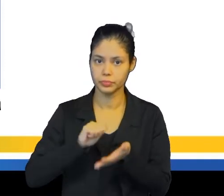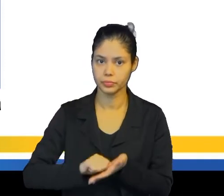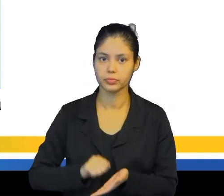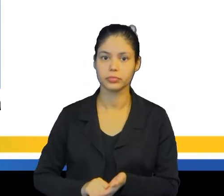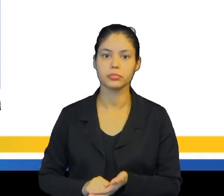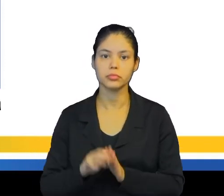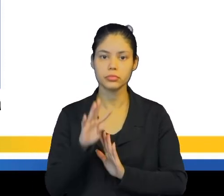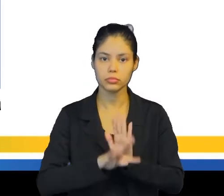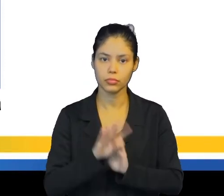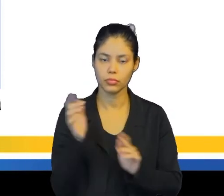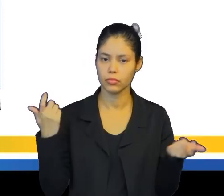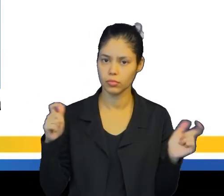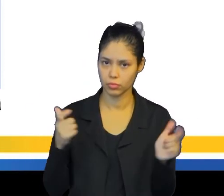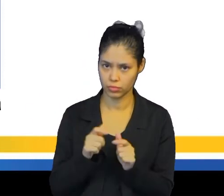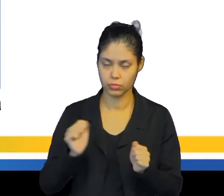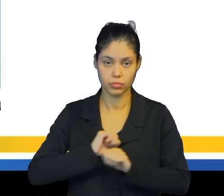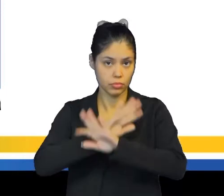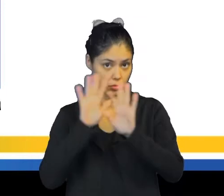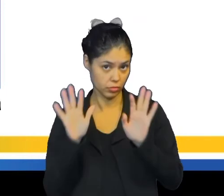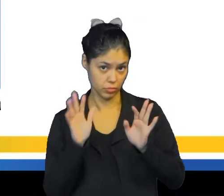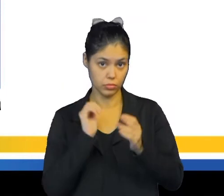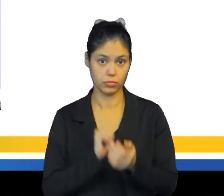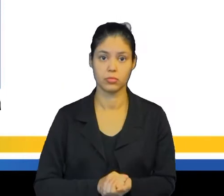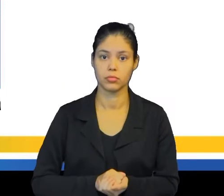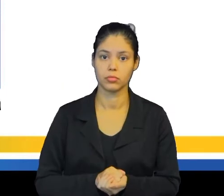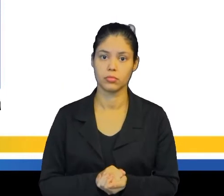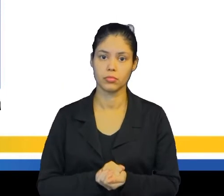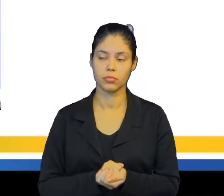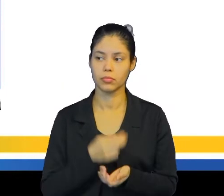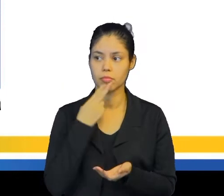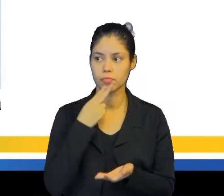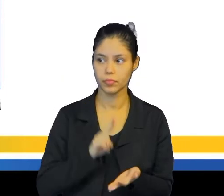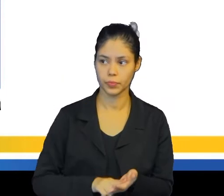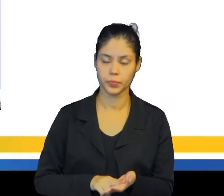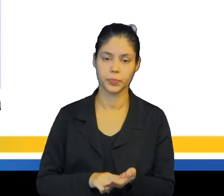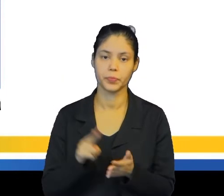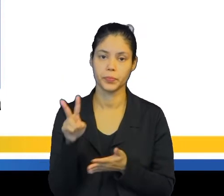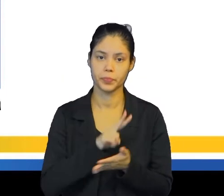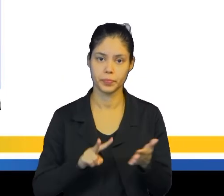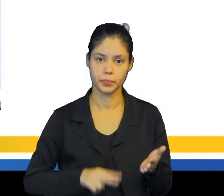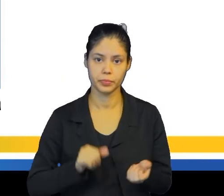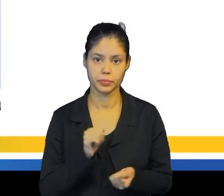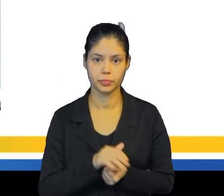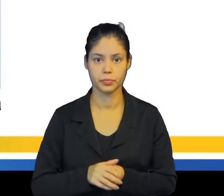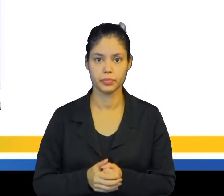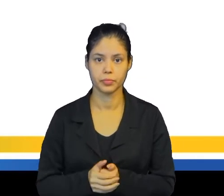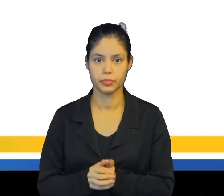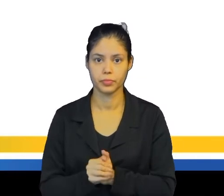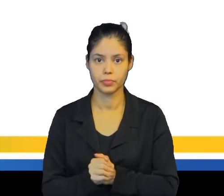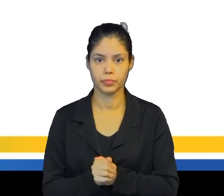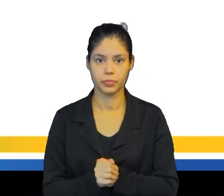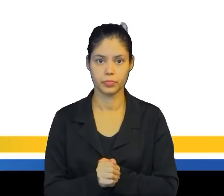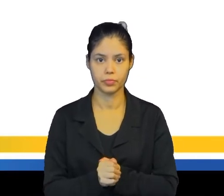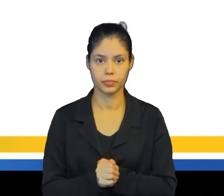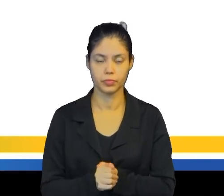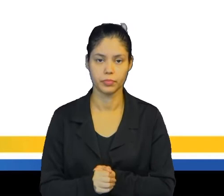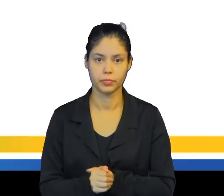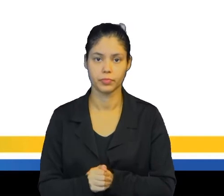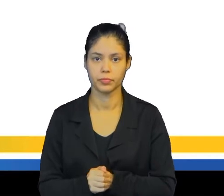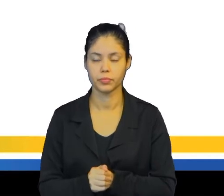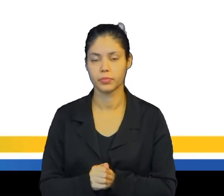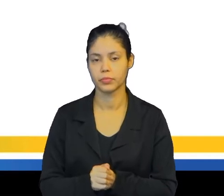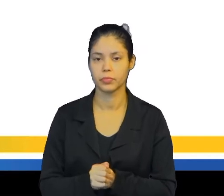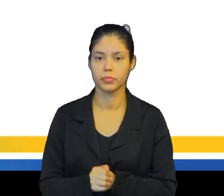assinou, é um texto curto, claro, né, pessoal? A carta do leitor, ok? Muito